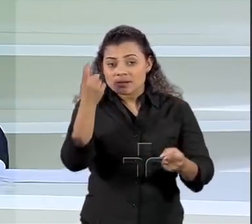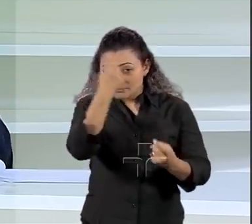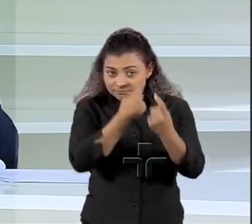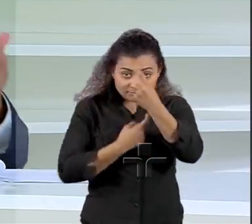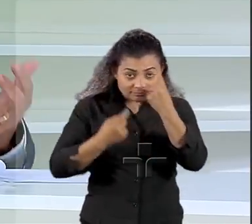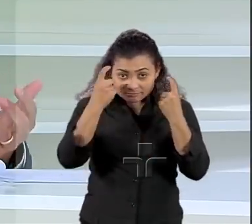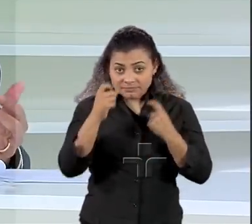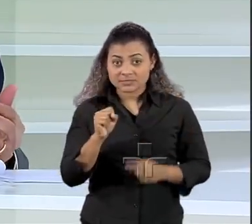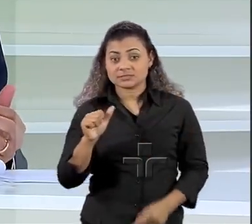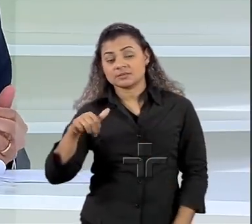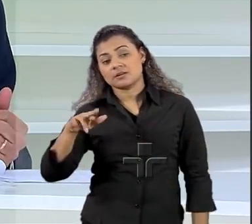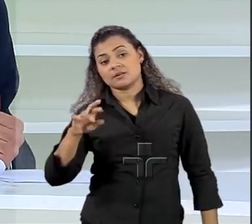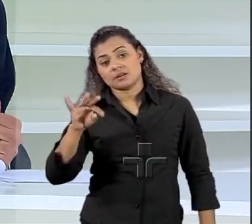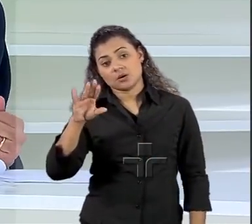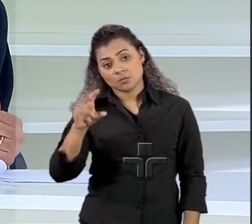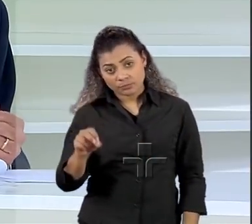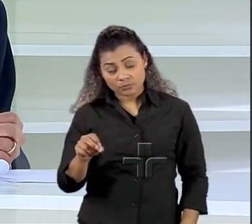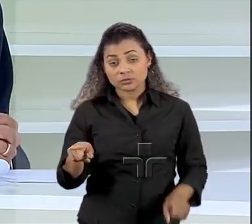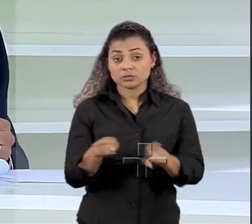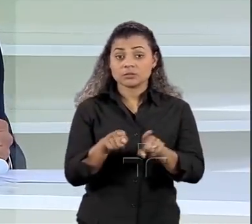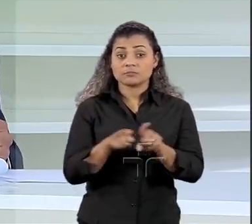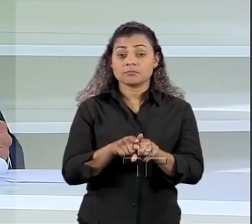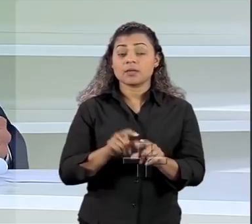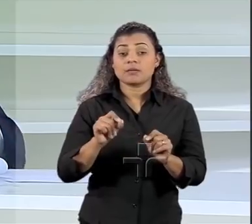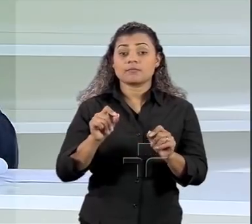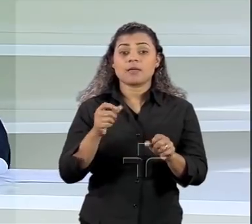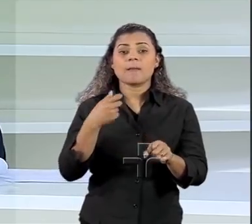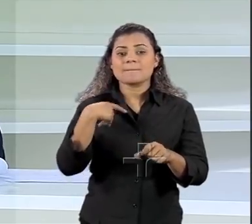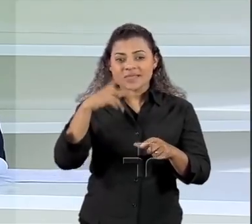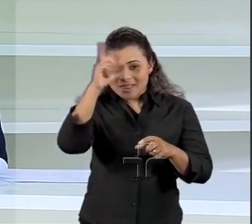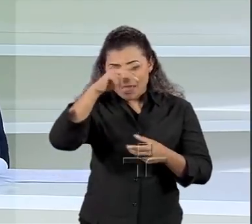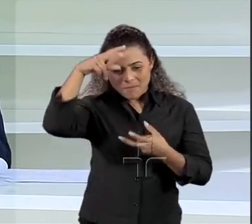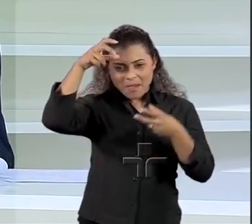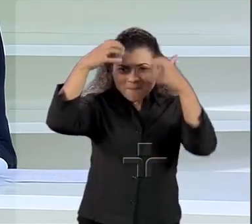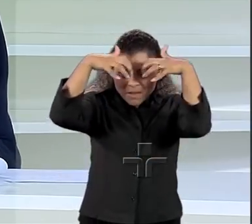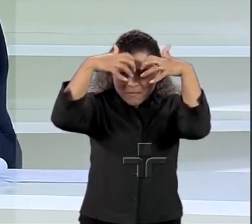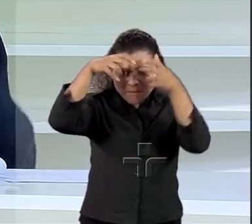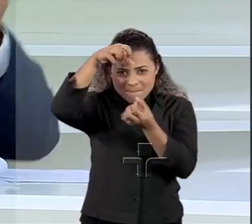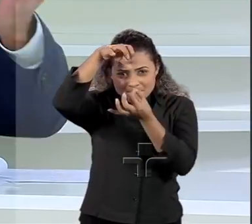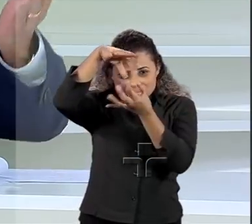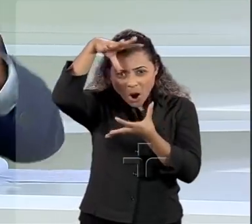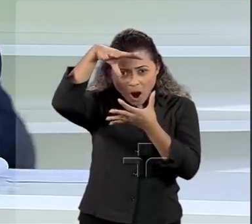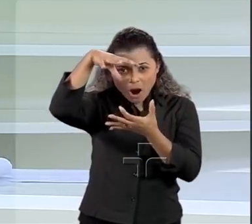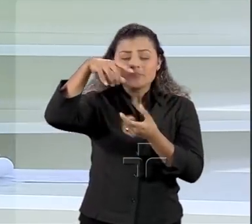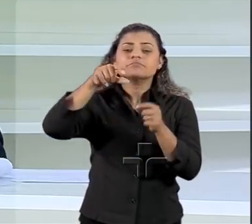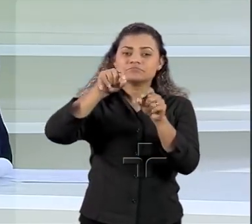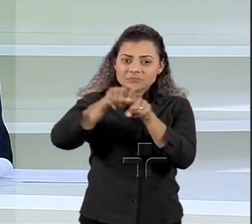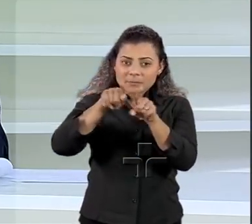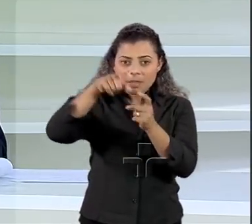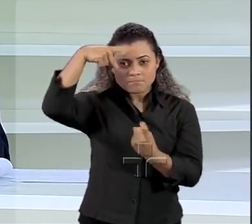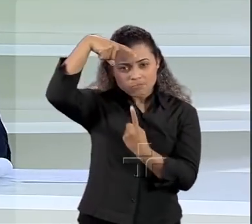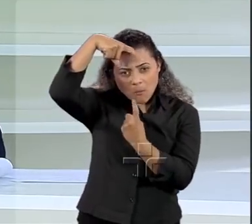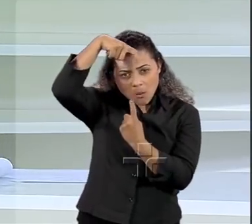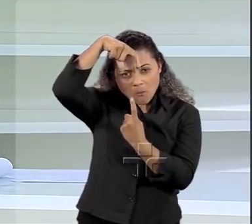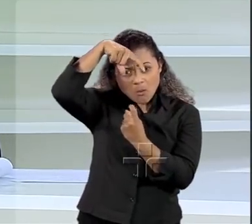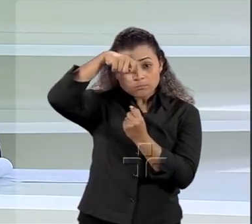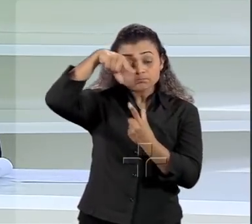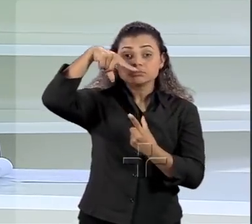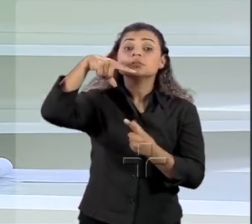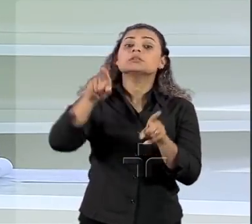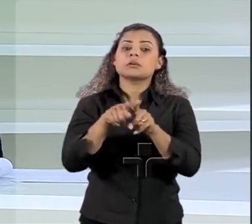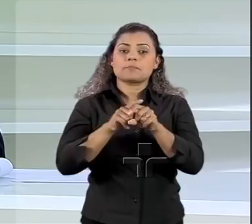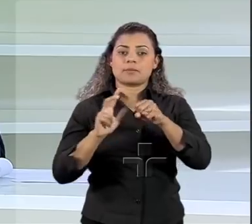a iminência da volta da paralisia, problemas estruturais como as novas doenças, Zika